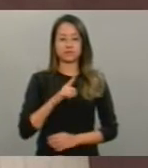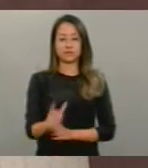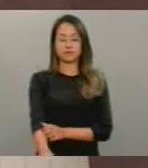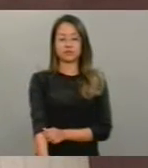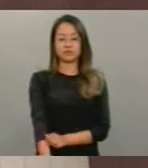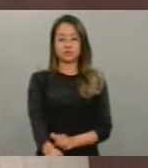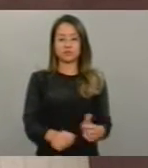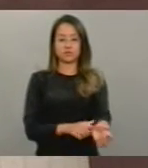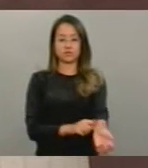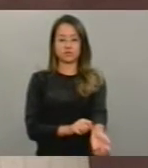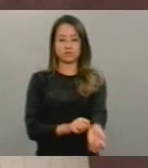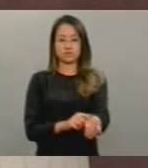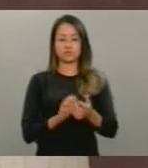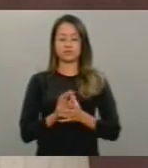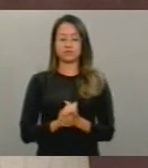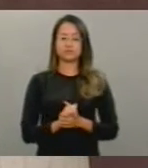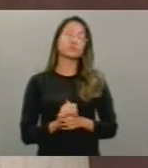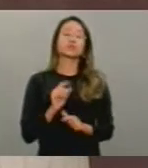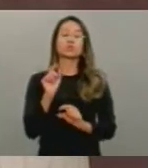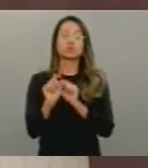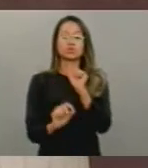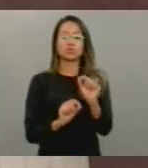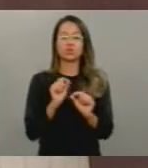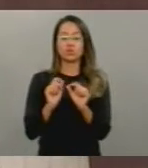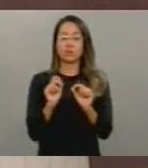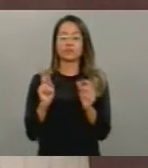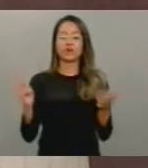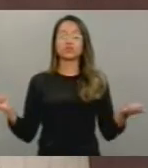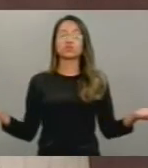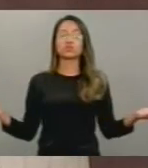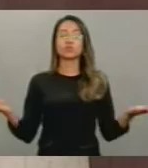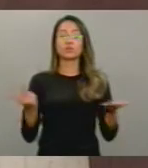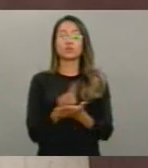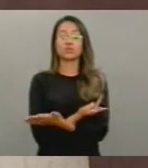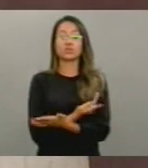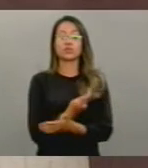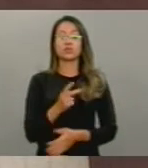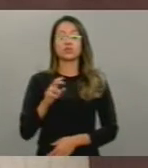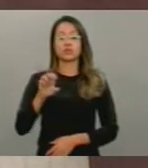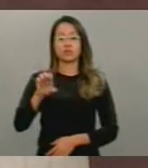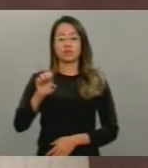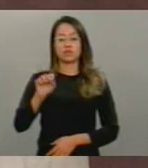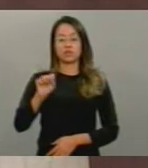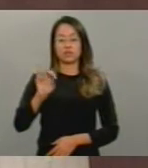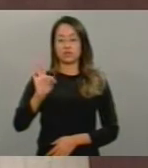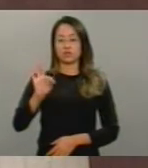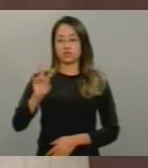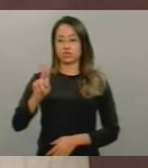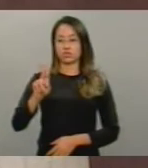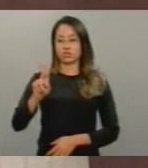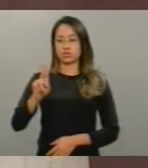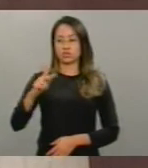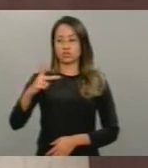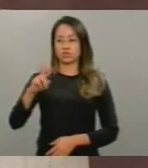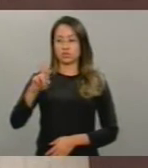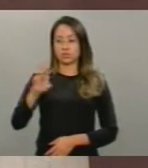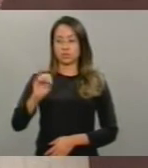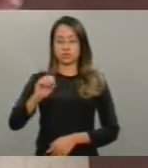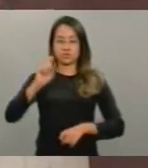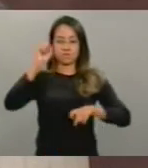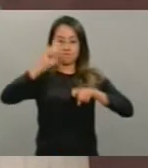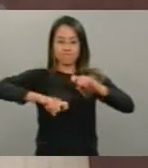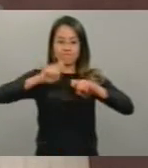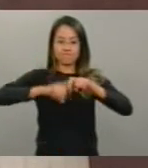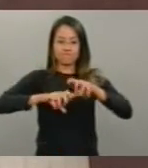um estupro a cada 10 minutos. Eu vou repetir isso, porque me parecem dados estarrecedores. Uma mulher